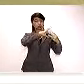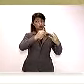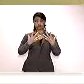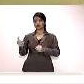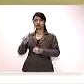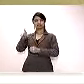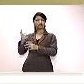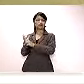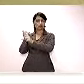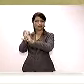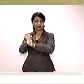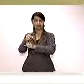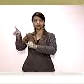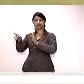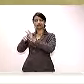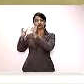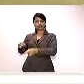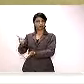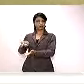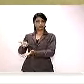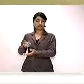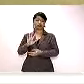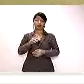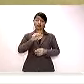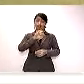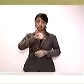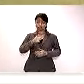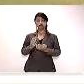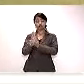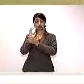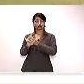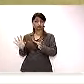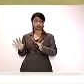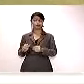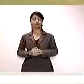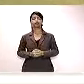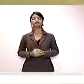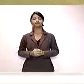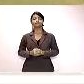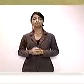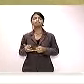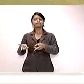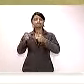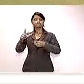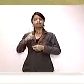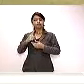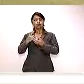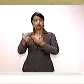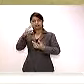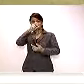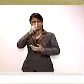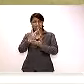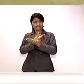feita à parte econômica do município de Imbaúba em que a TJ aprovou os demonstrativos vistas impropriedade são graves volta pela emissão de